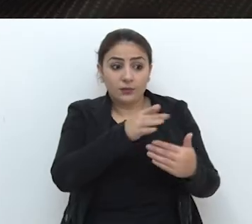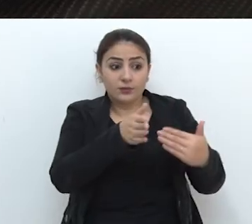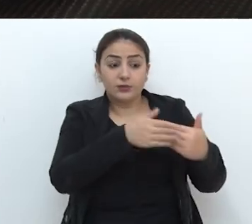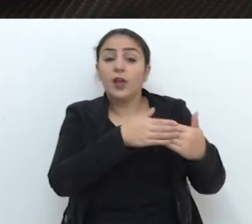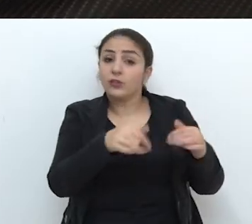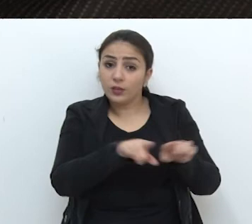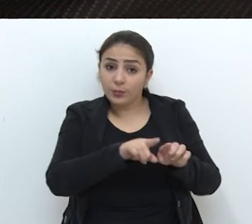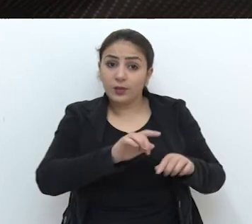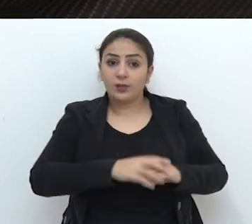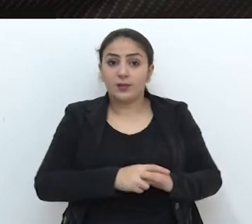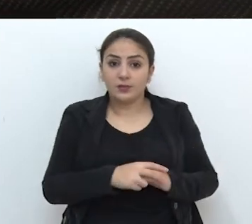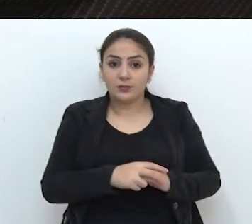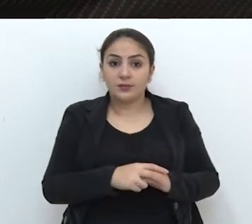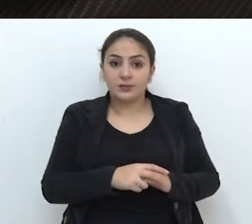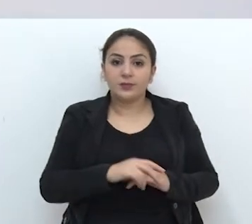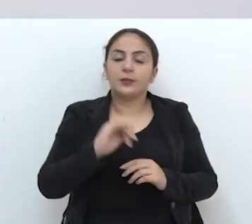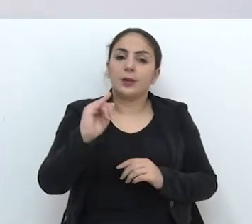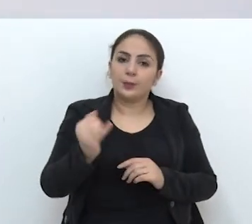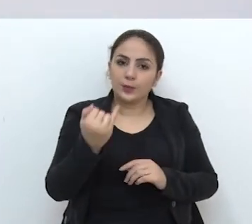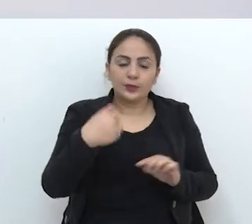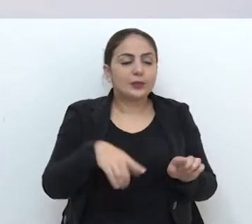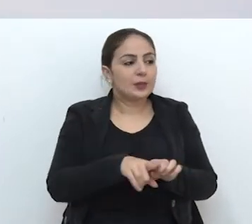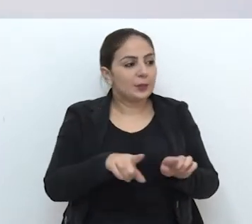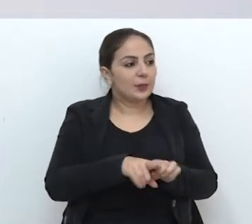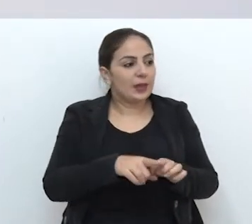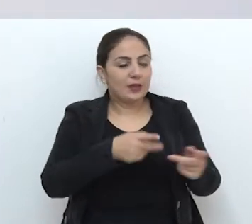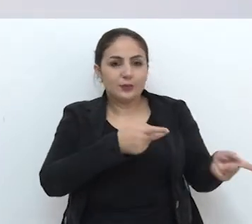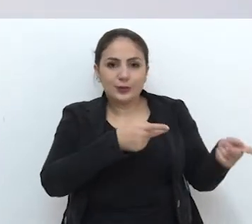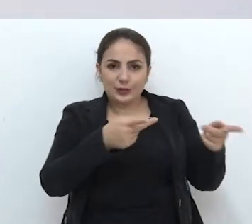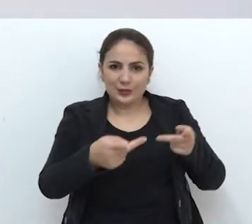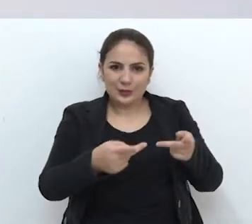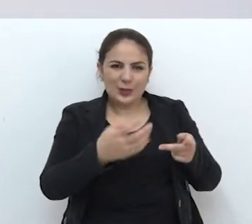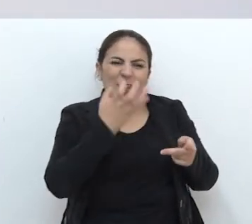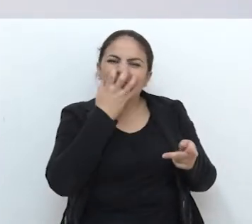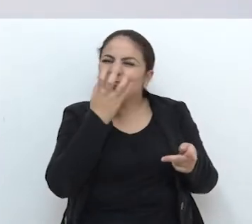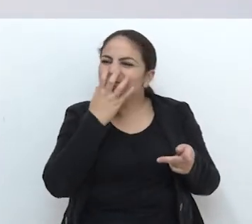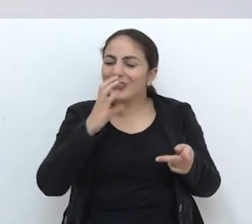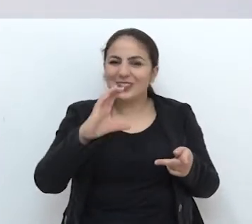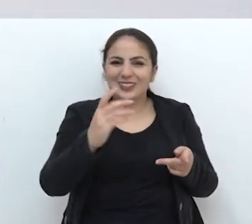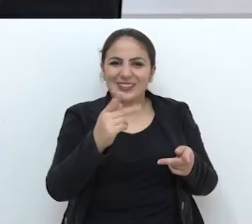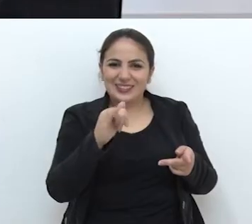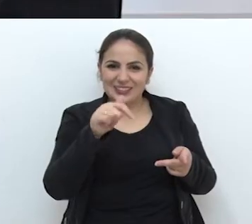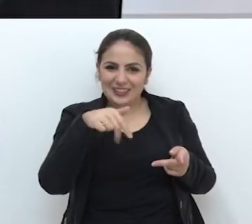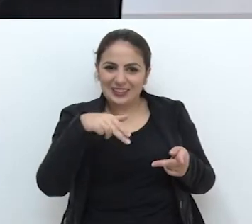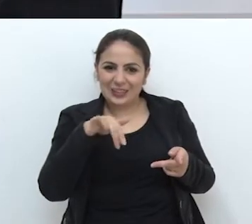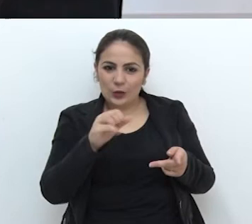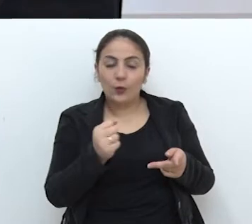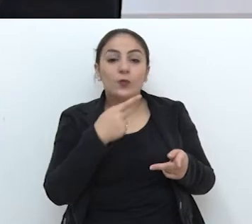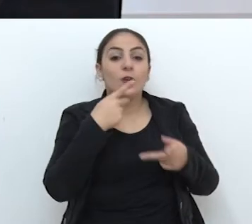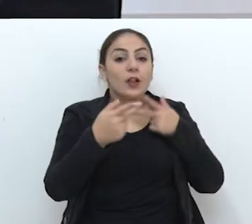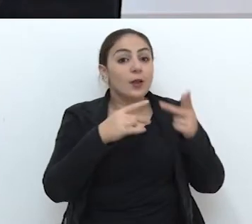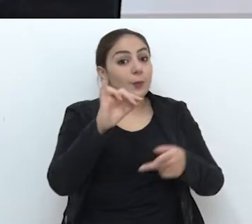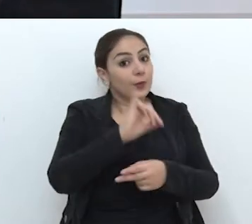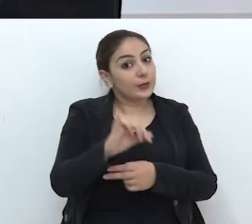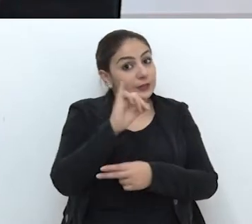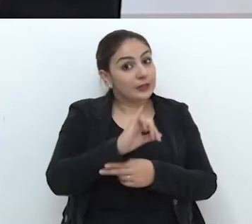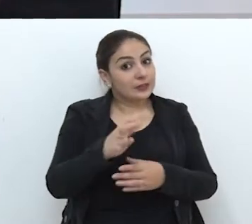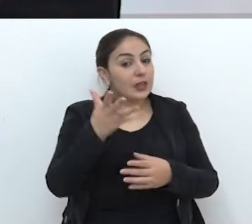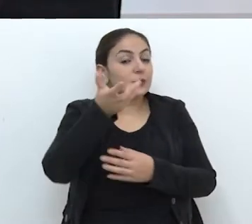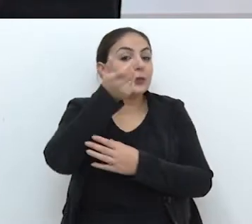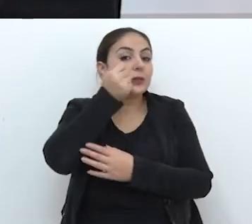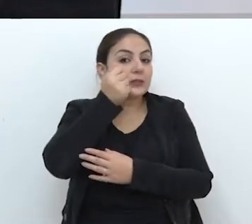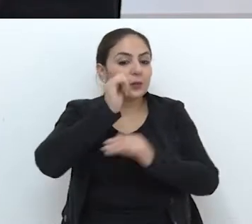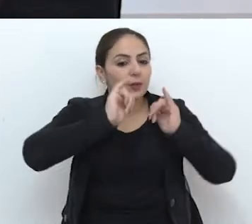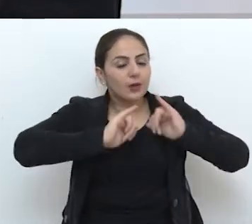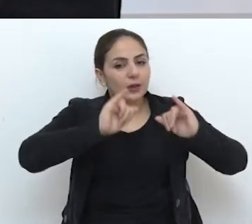de fechar. E aproveitando então a visita do Chiquinho, a gente não pode deixar de falar sobre a importância da adoção, uma campanha